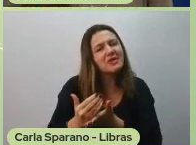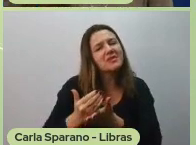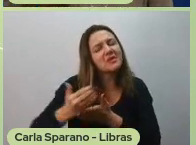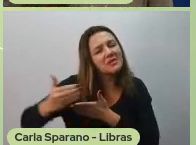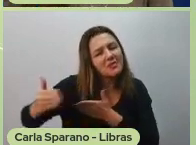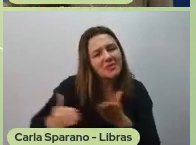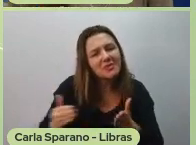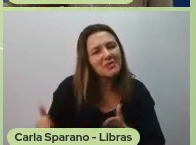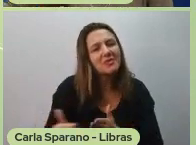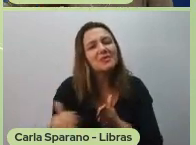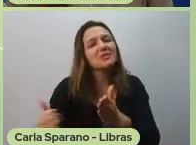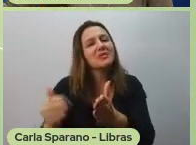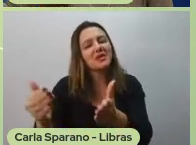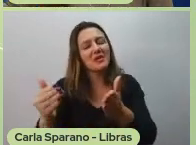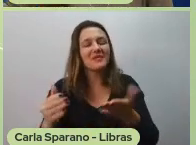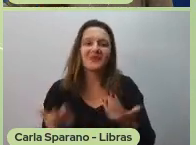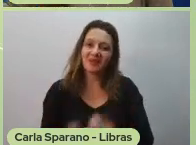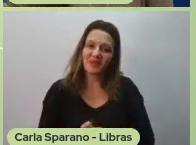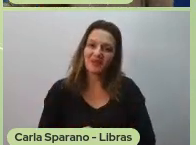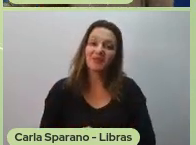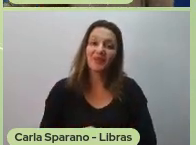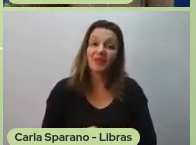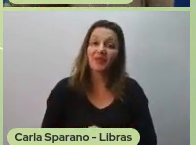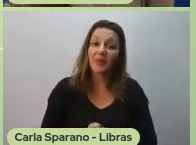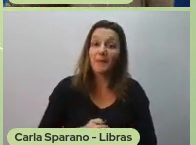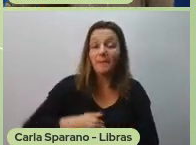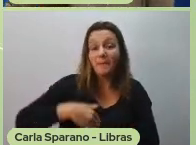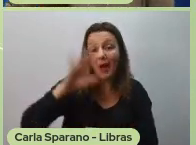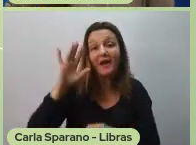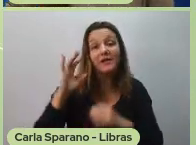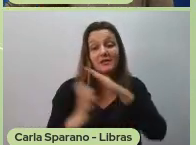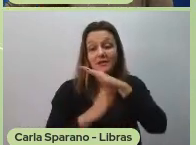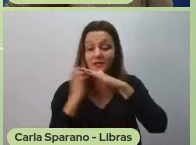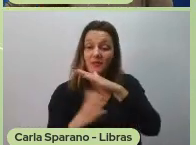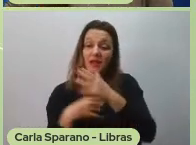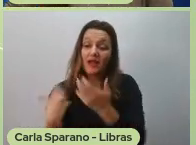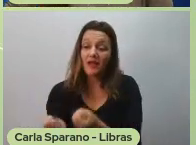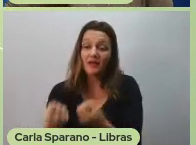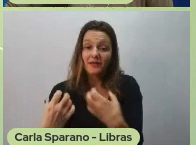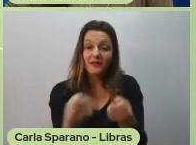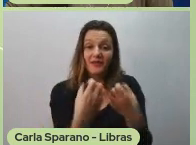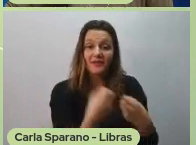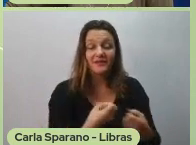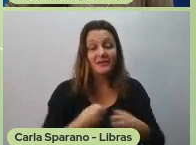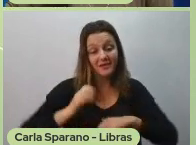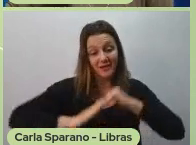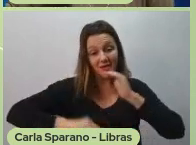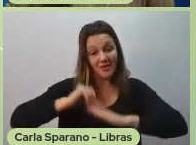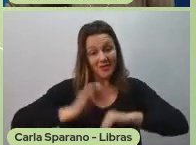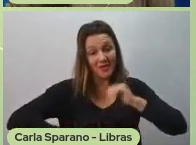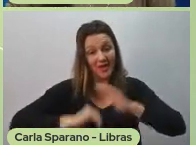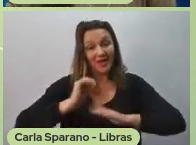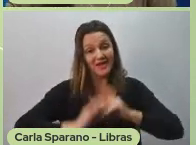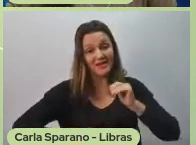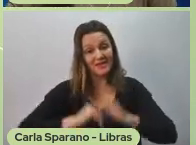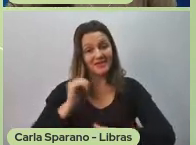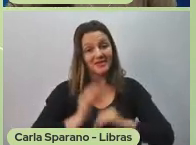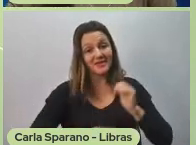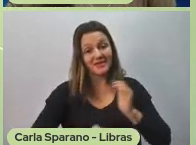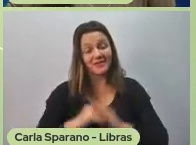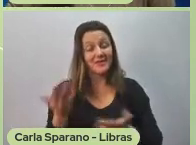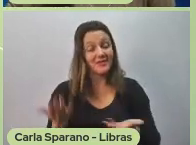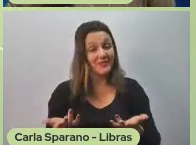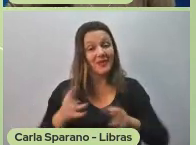a ser trilhado que, à medida que mais empresas vão adotando essas práticas, esses caminhos já podem ser